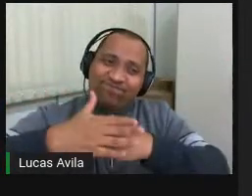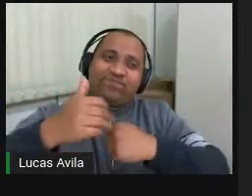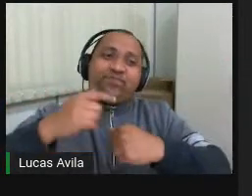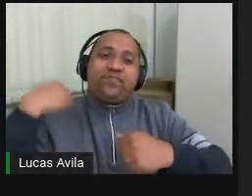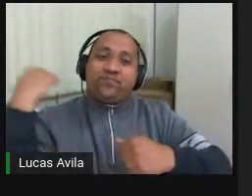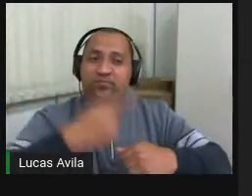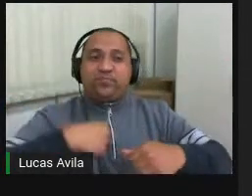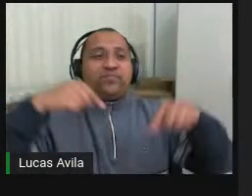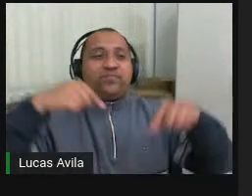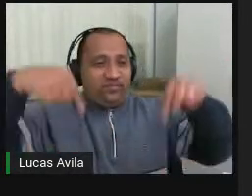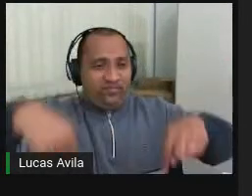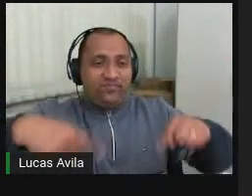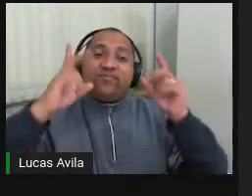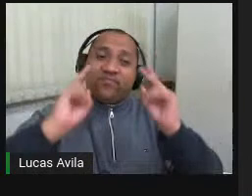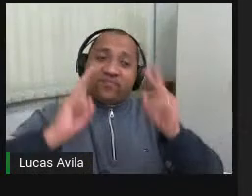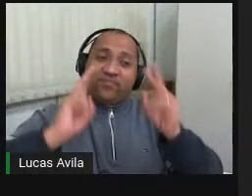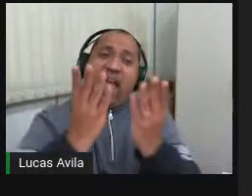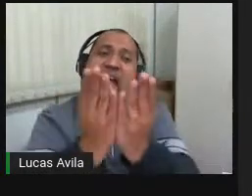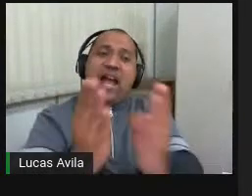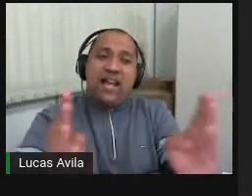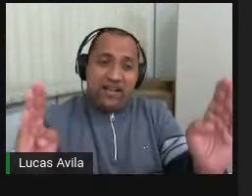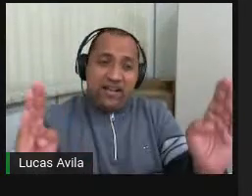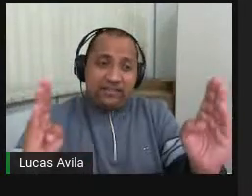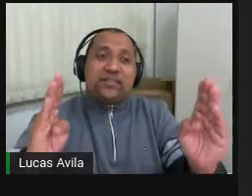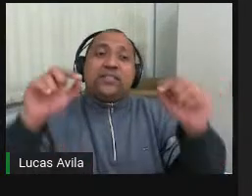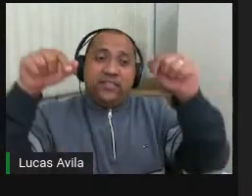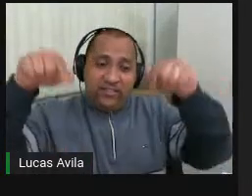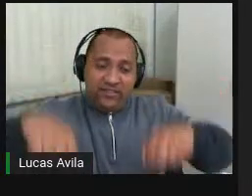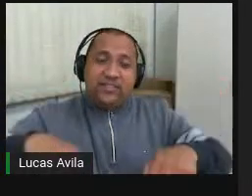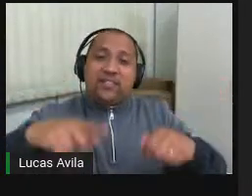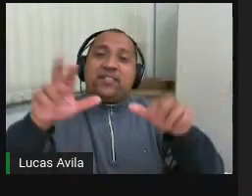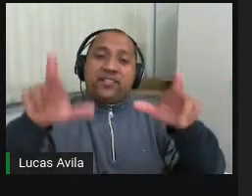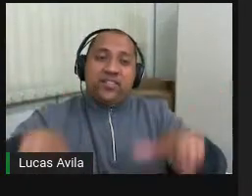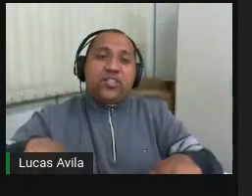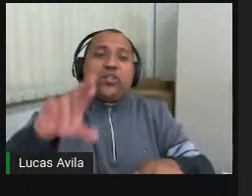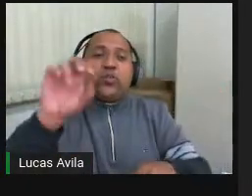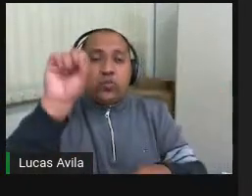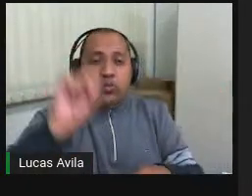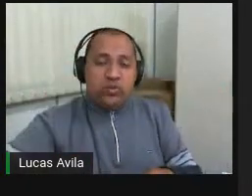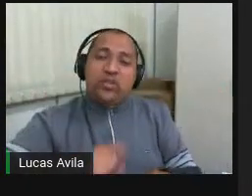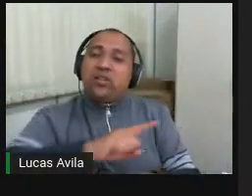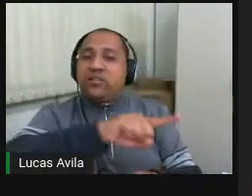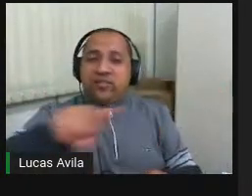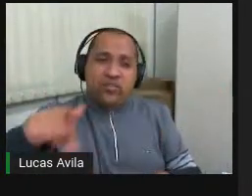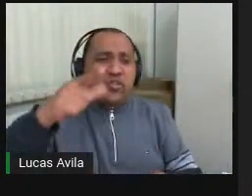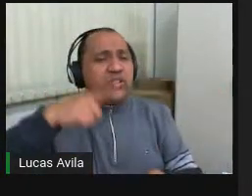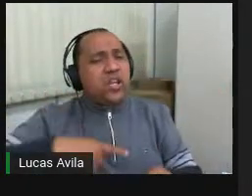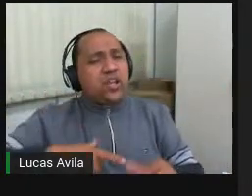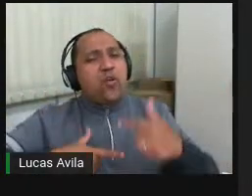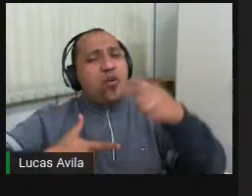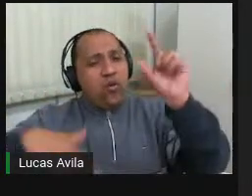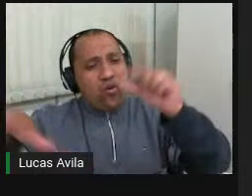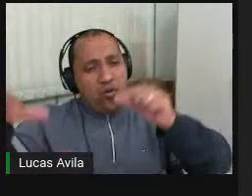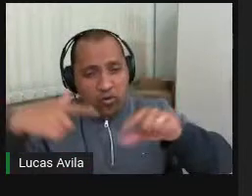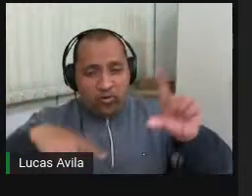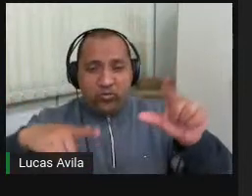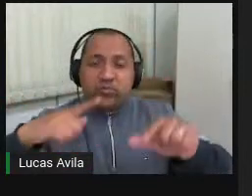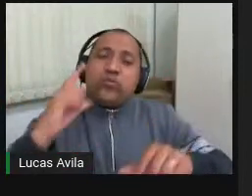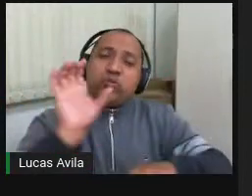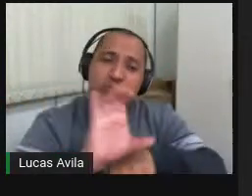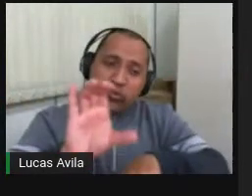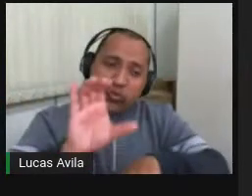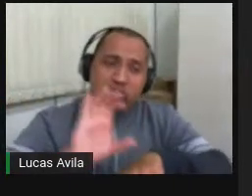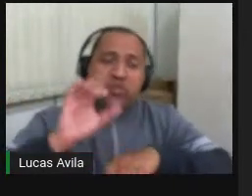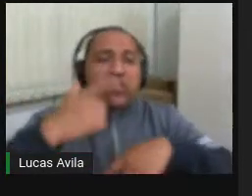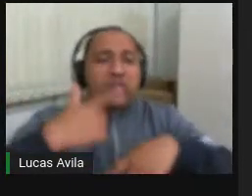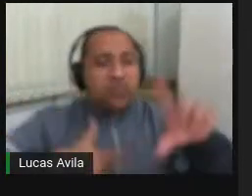aqui, de portas abertas no Pampa Gaúcho, para recebê-los em outras oportunidades, em outros cursos, em